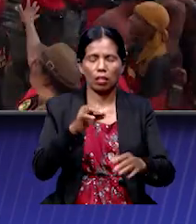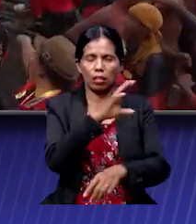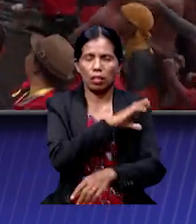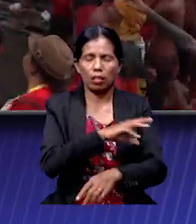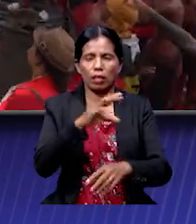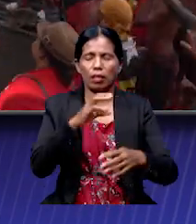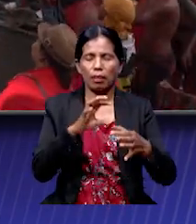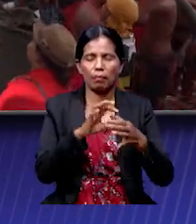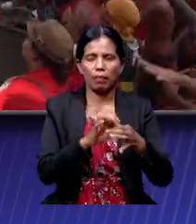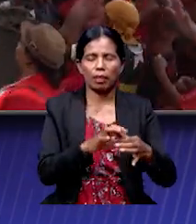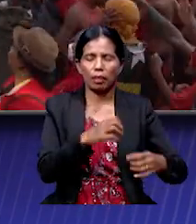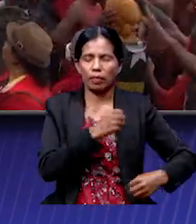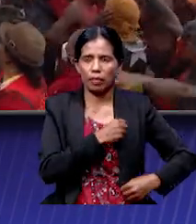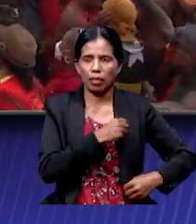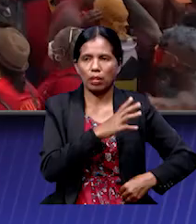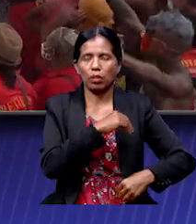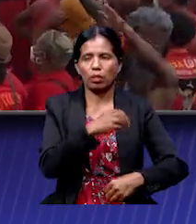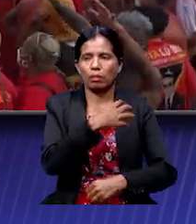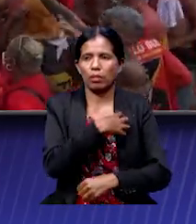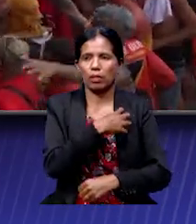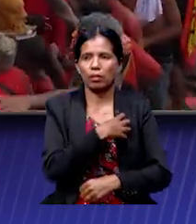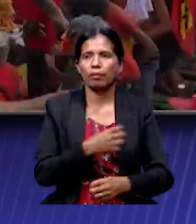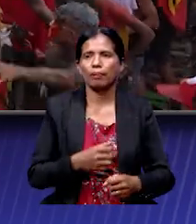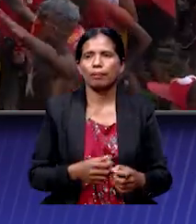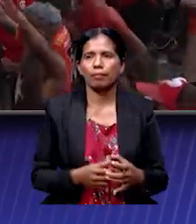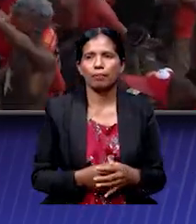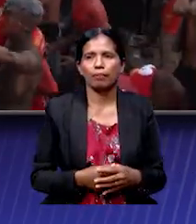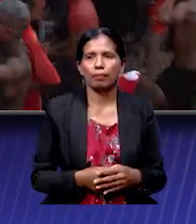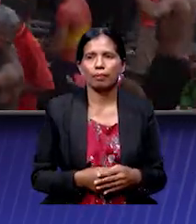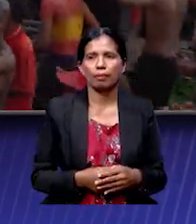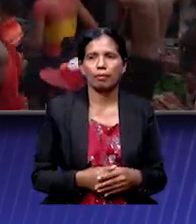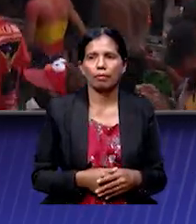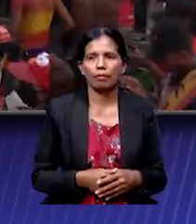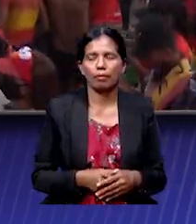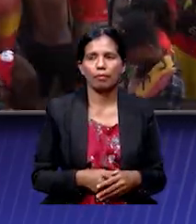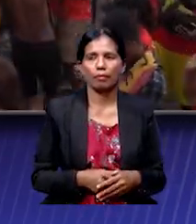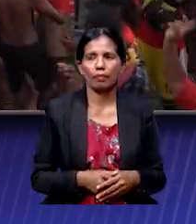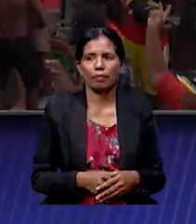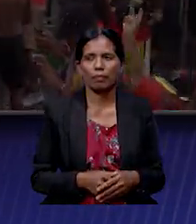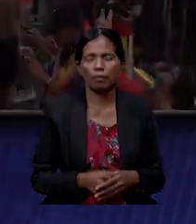FFDTL no PNTL. Almeida dos Santos, bem-vinda Simenis, GMN.